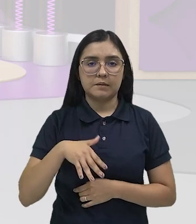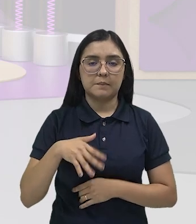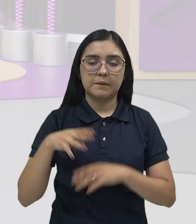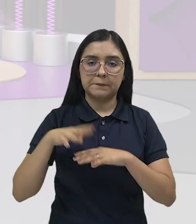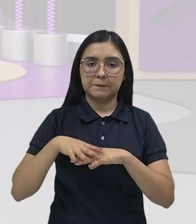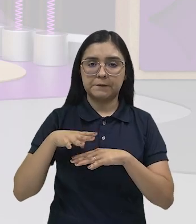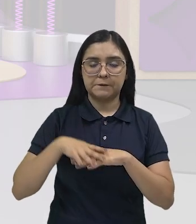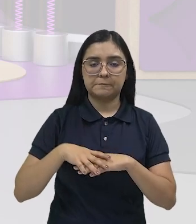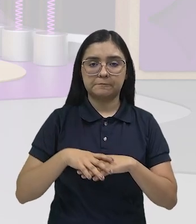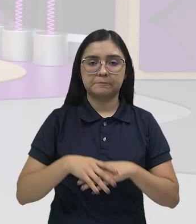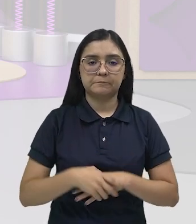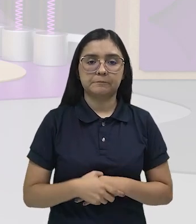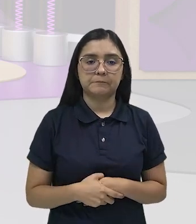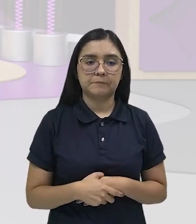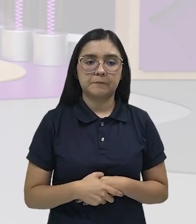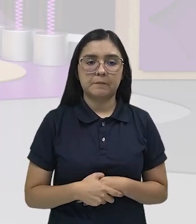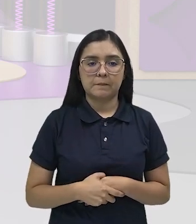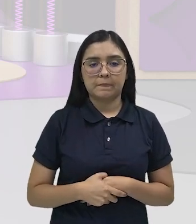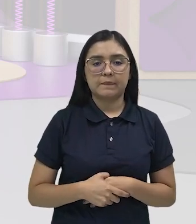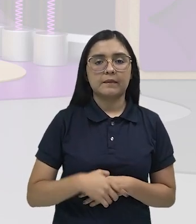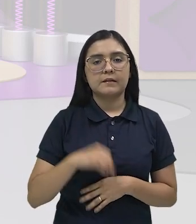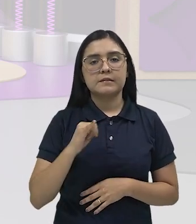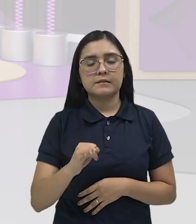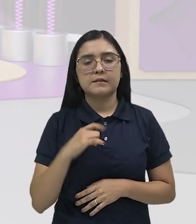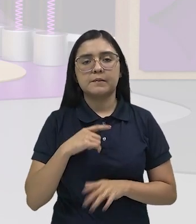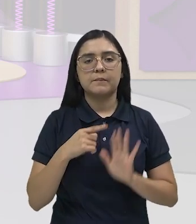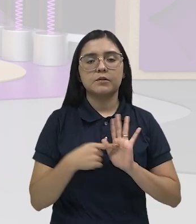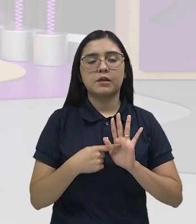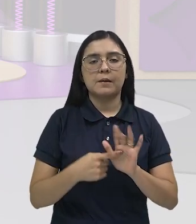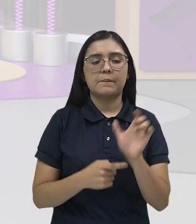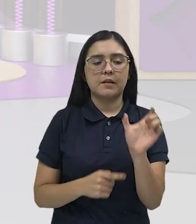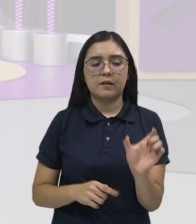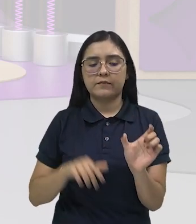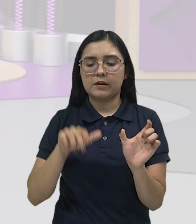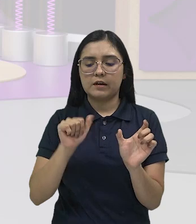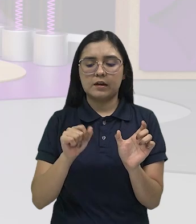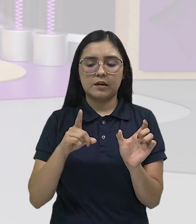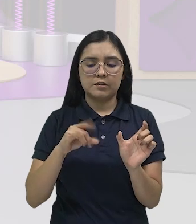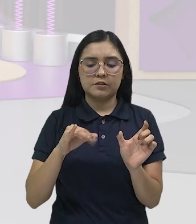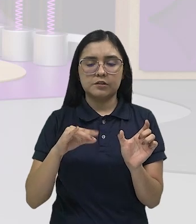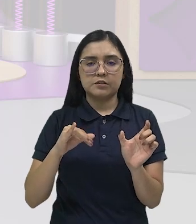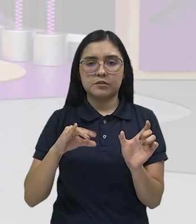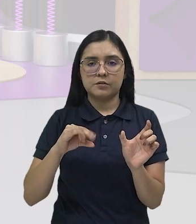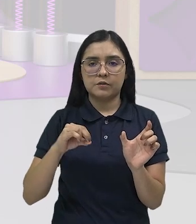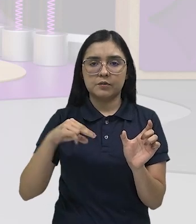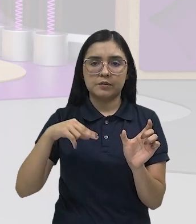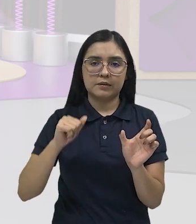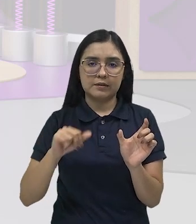matemática. Então, se aparecer adicionado, já sabe que é a soma.